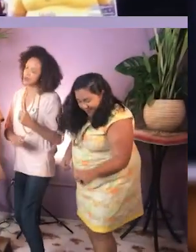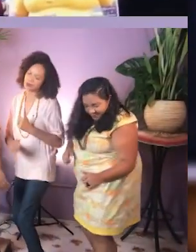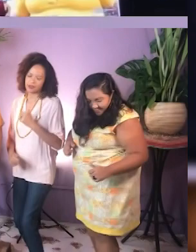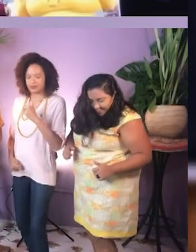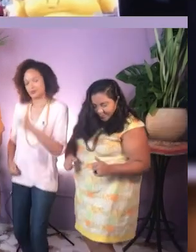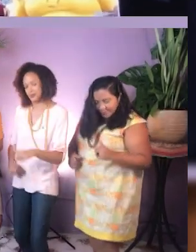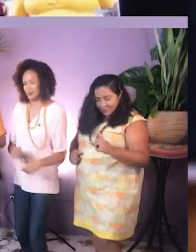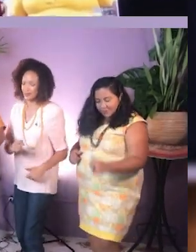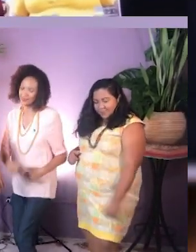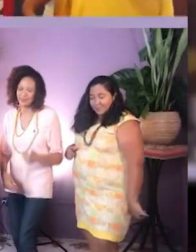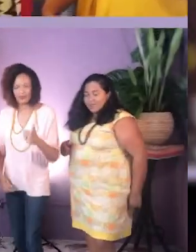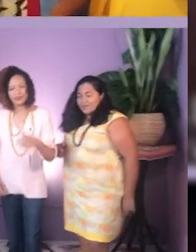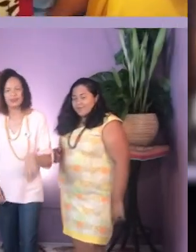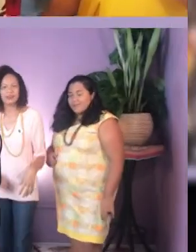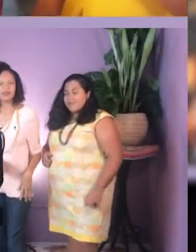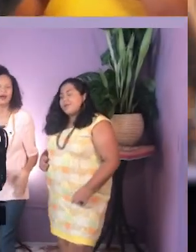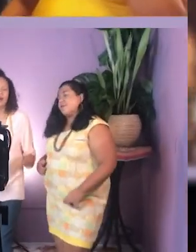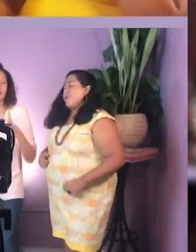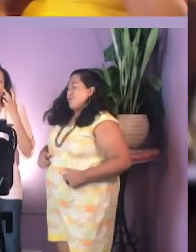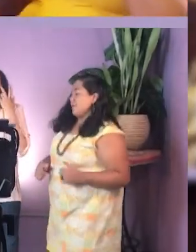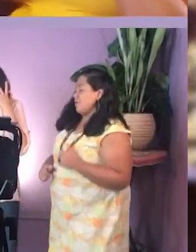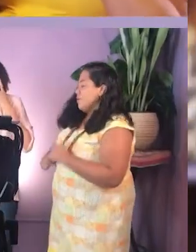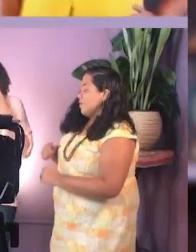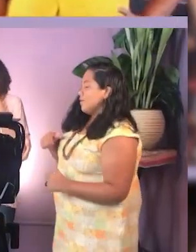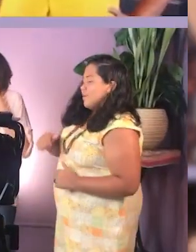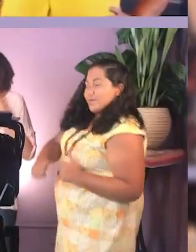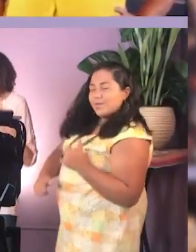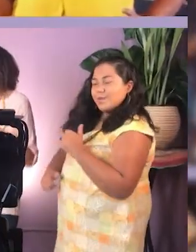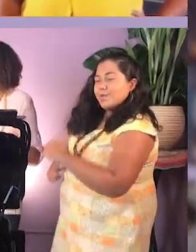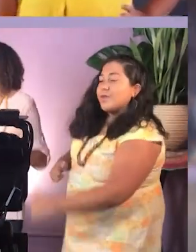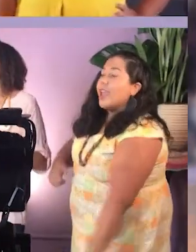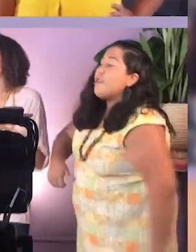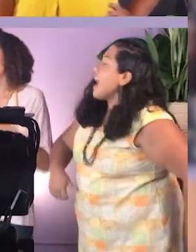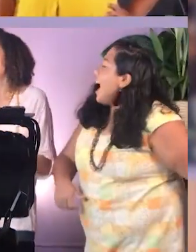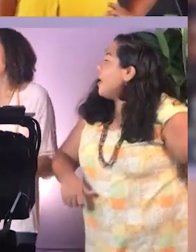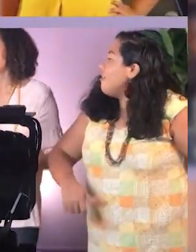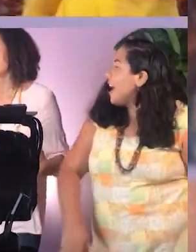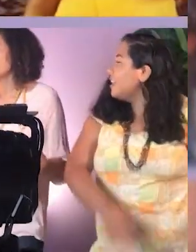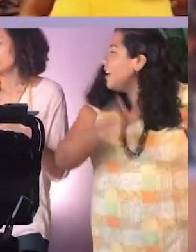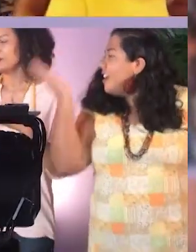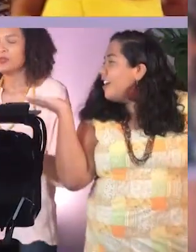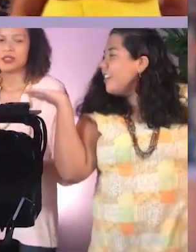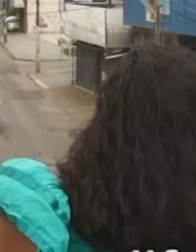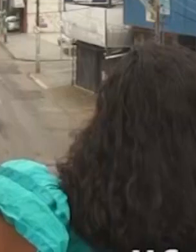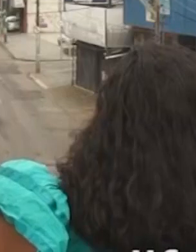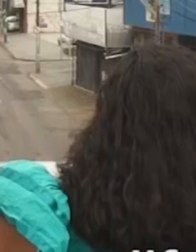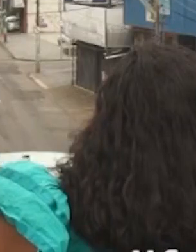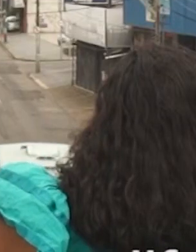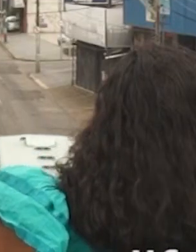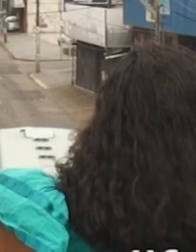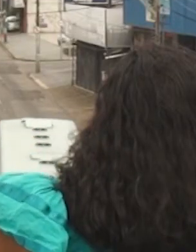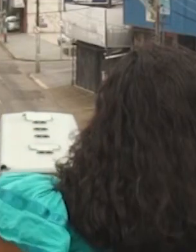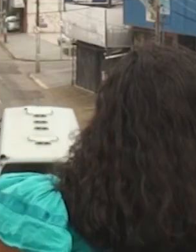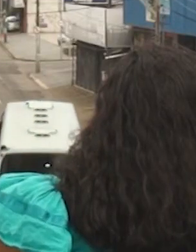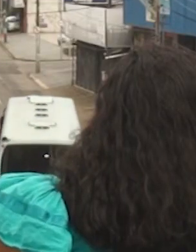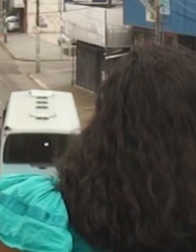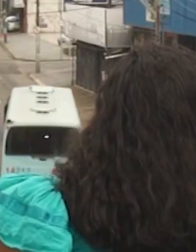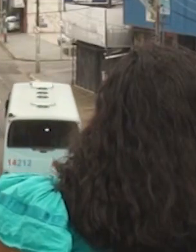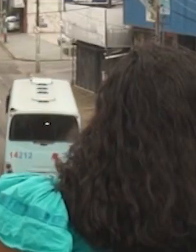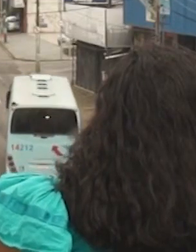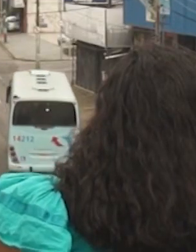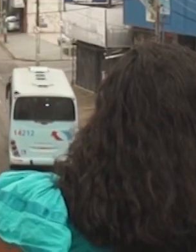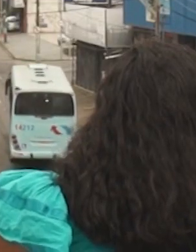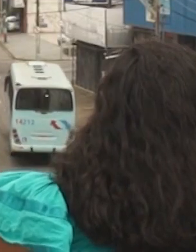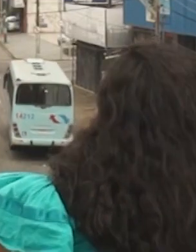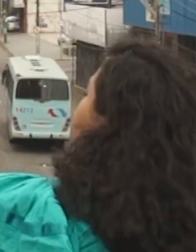e talento, todas afinadas com as causas das minorias. E é com uma letra de Elza Soares, Mulher do